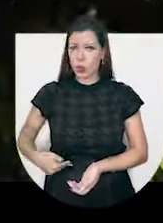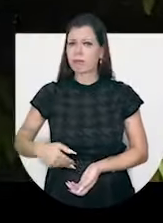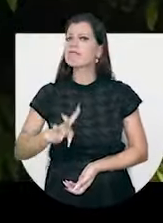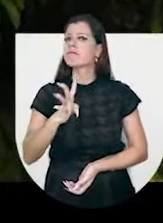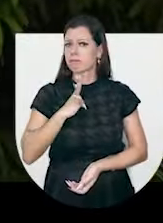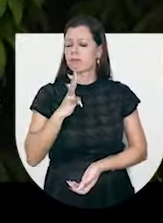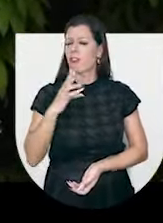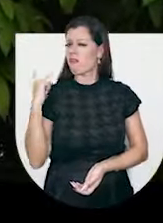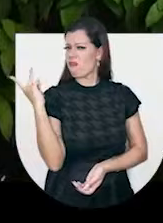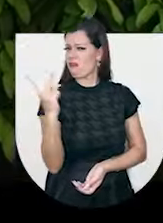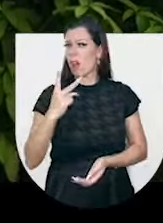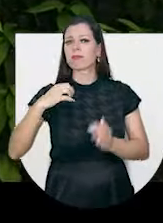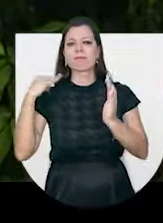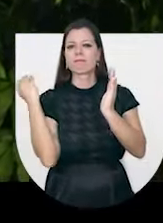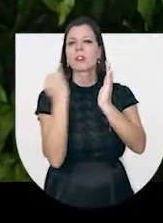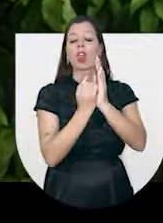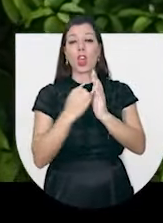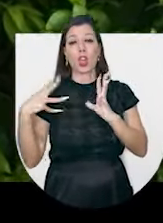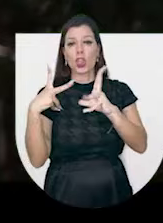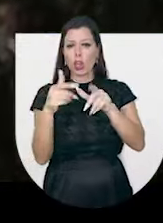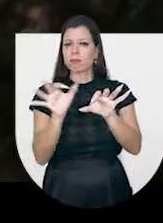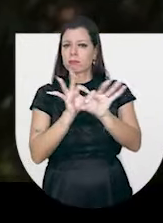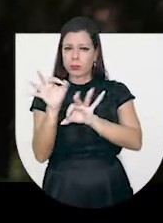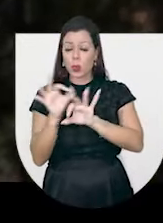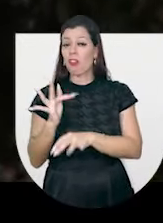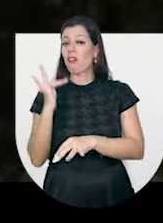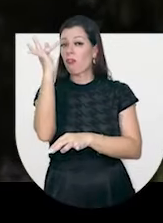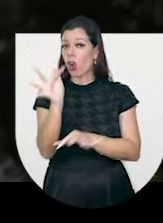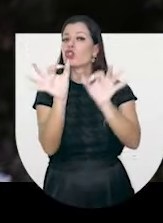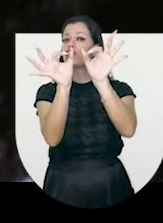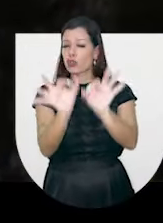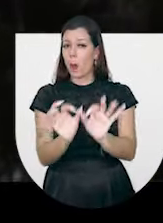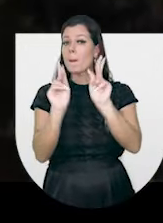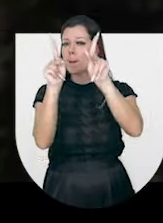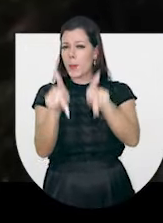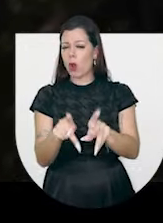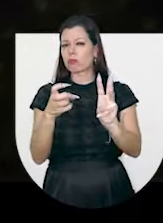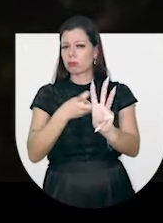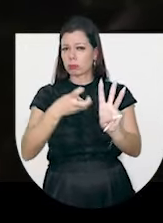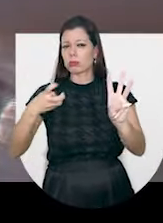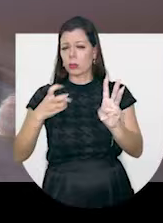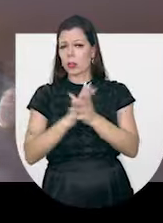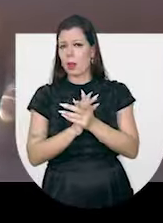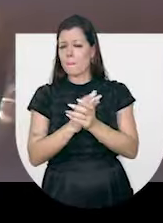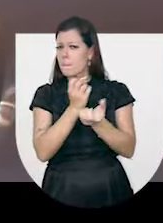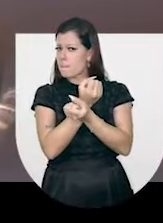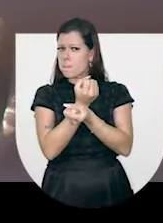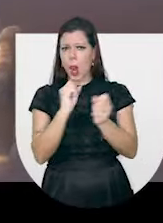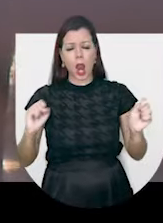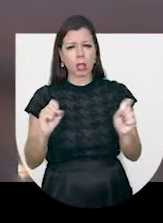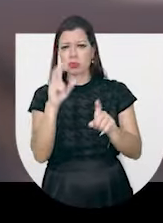O governo do estado reconhece e valoriza sua identidade. Juntos construiremos um futuro mais justo para os povos